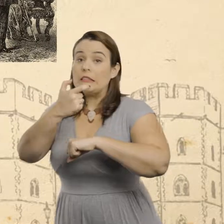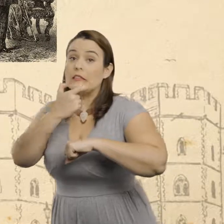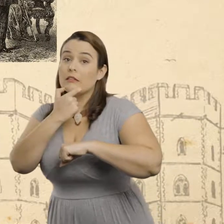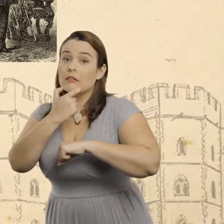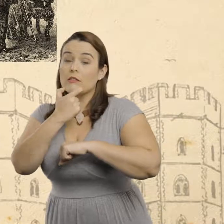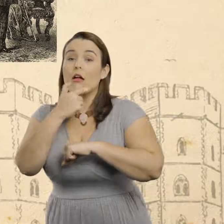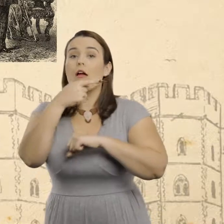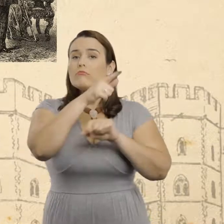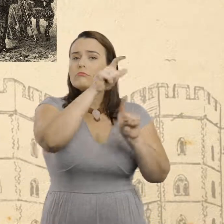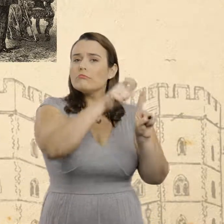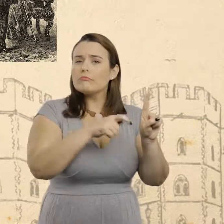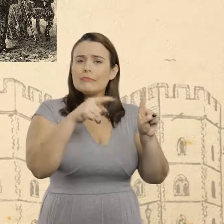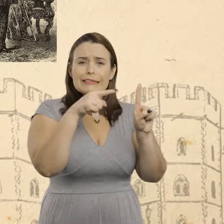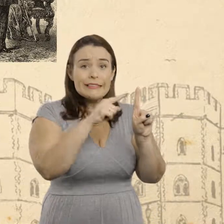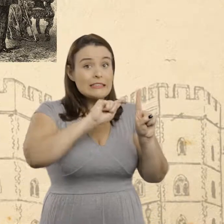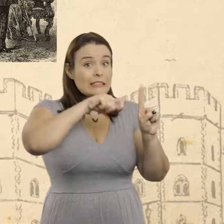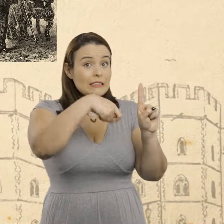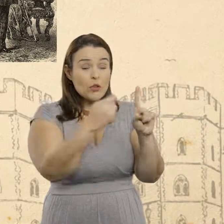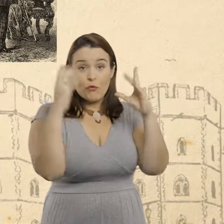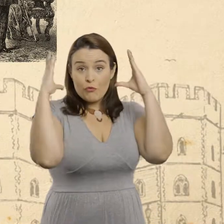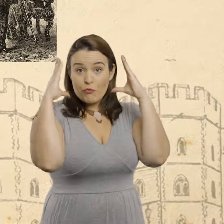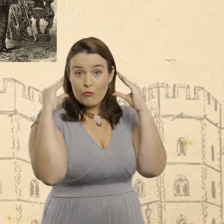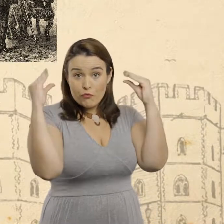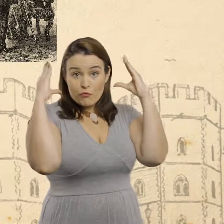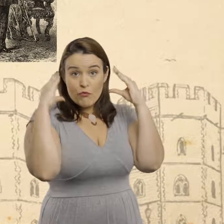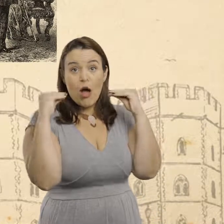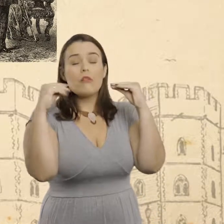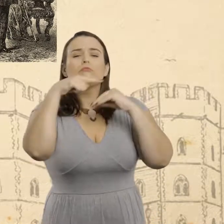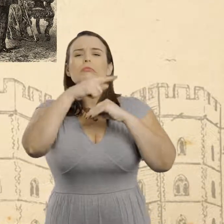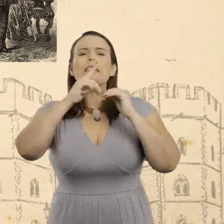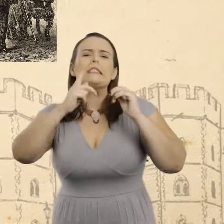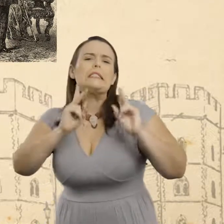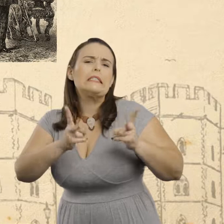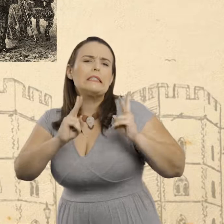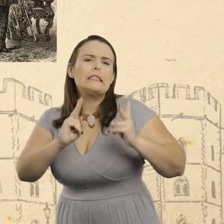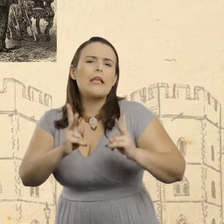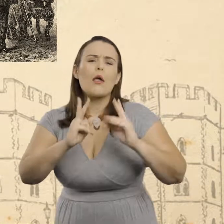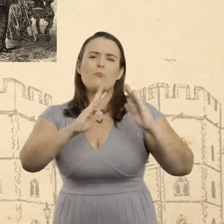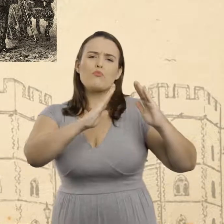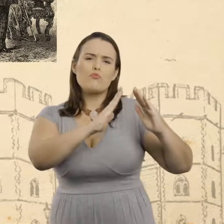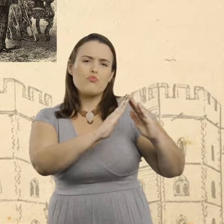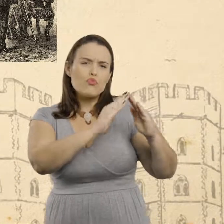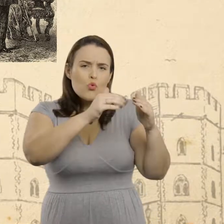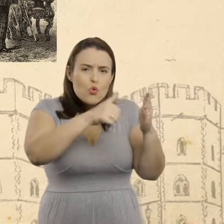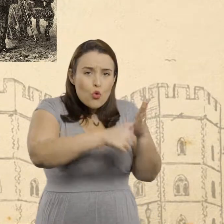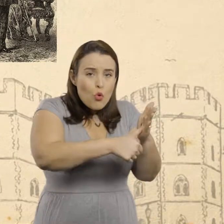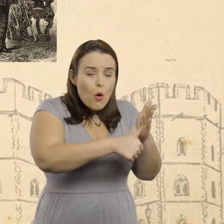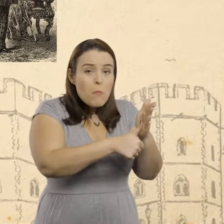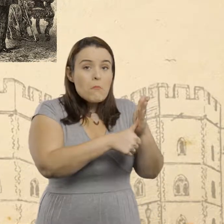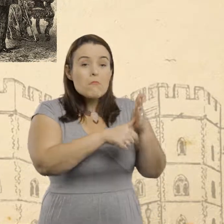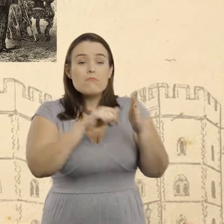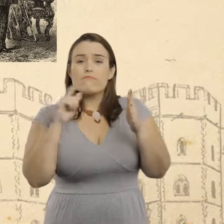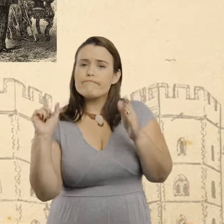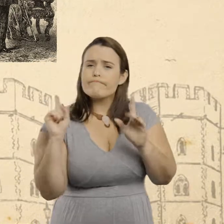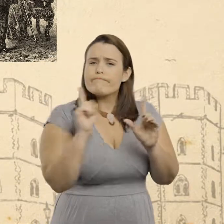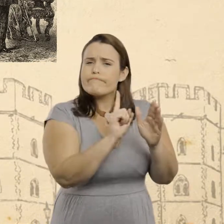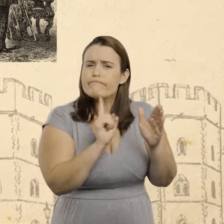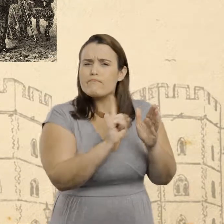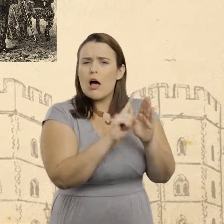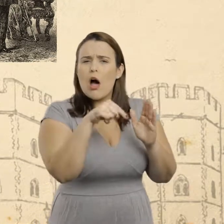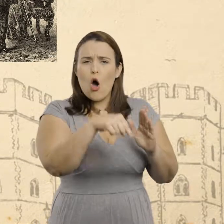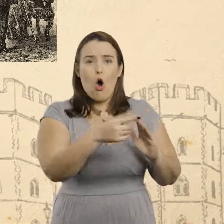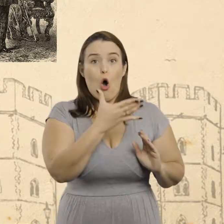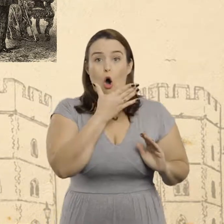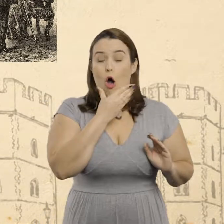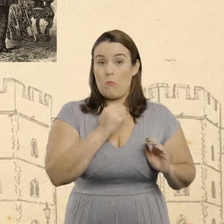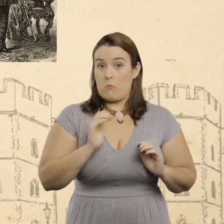Row. Phileas Fogg ia sempre a um clube. Lá se reuniam homens de famílias ricas. Mas Phileas